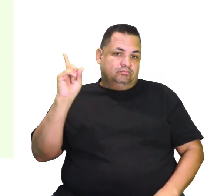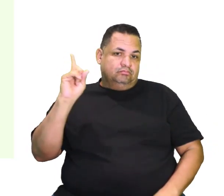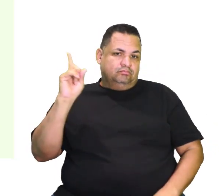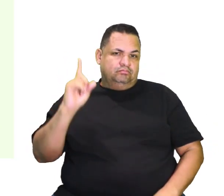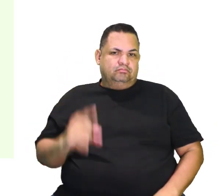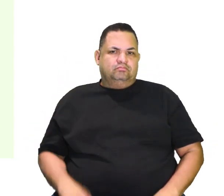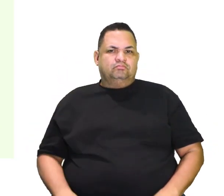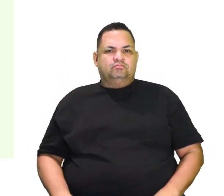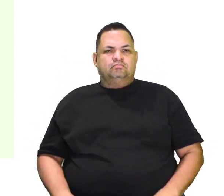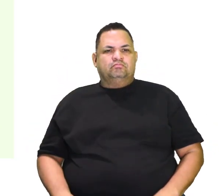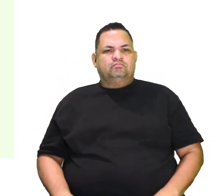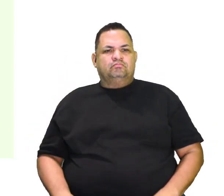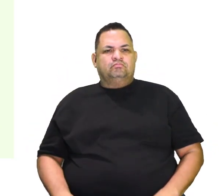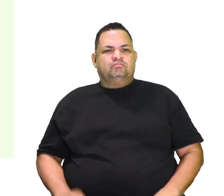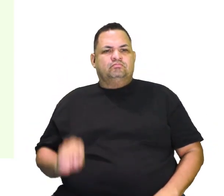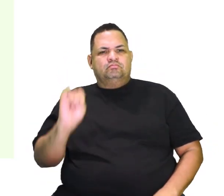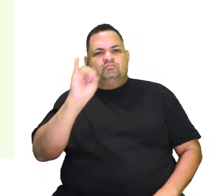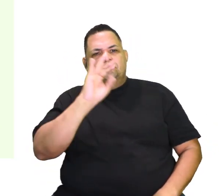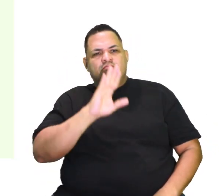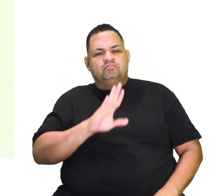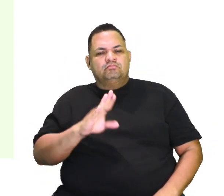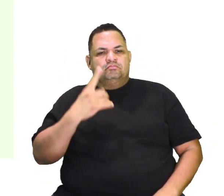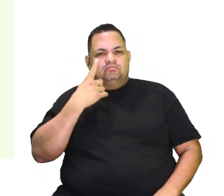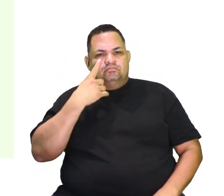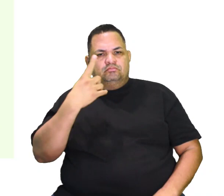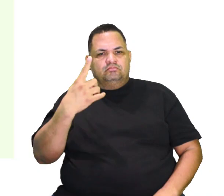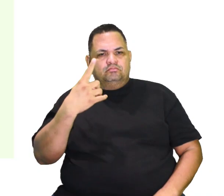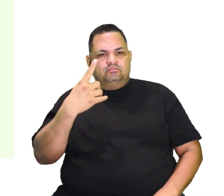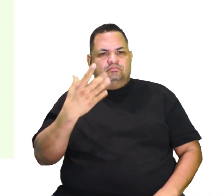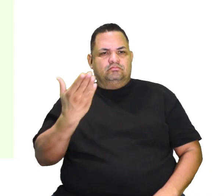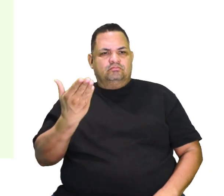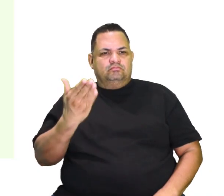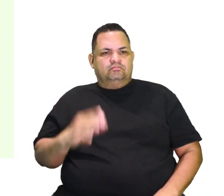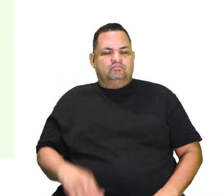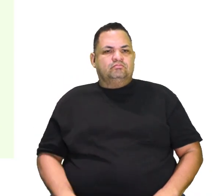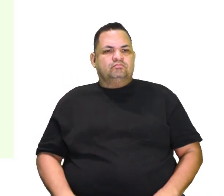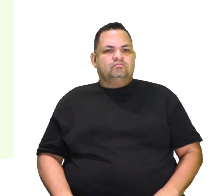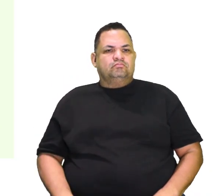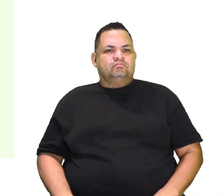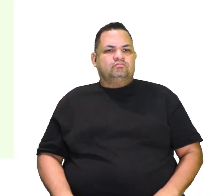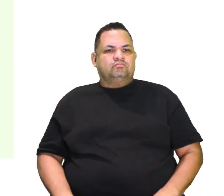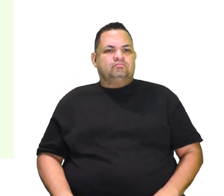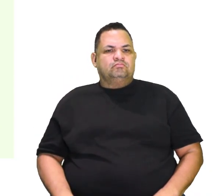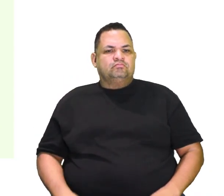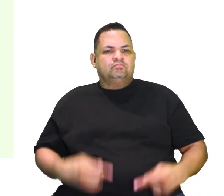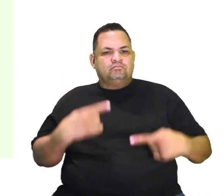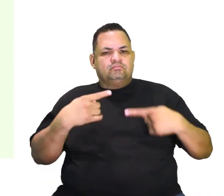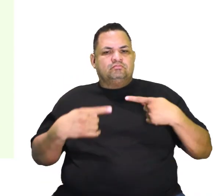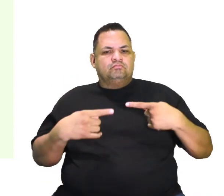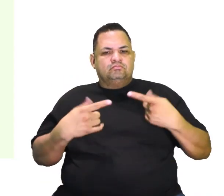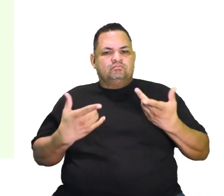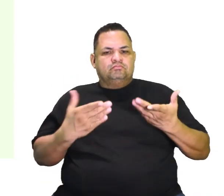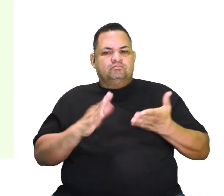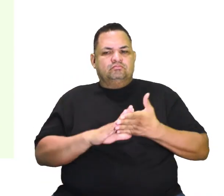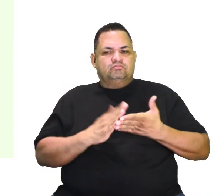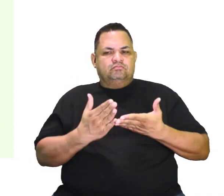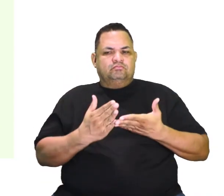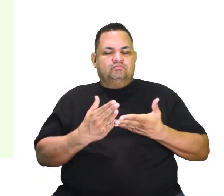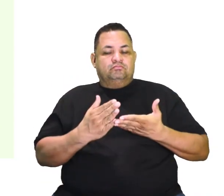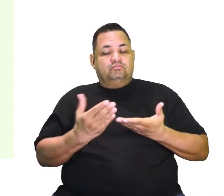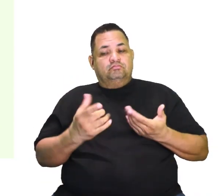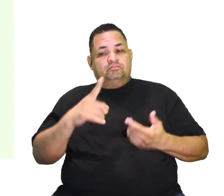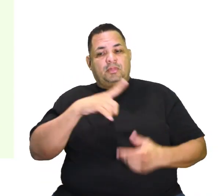aqui, pode ser imagens, pode ser algo que discute, pode emergir